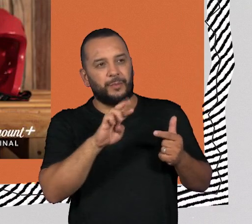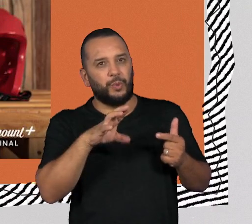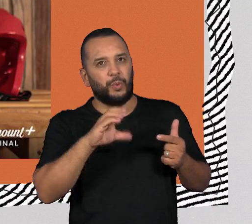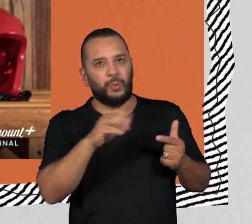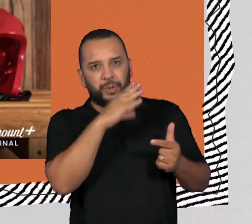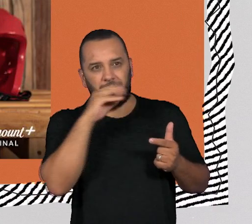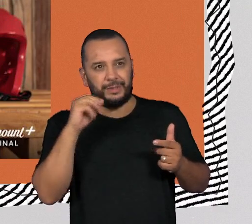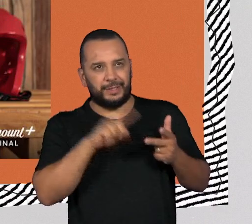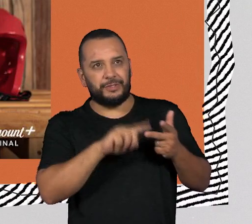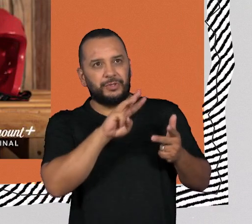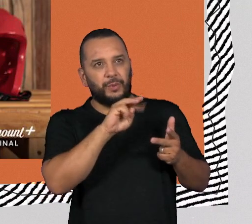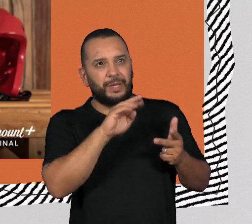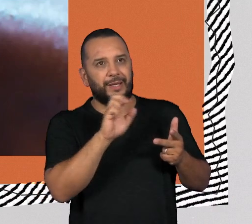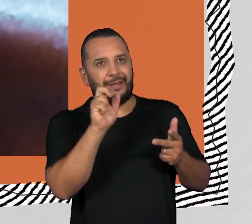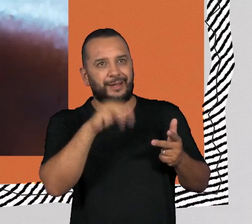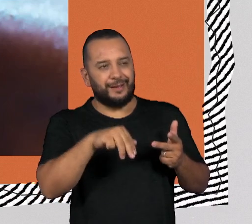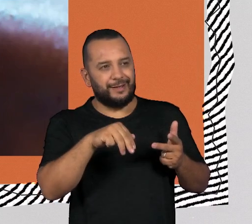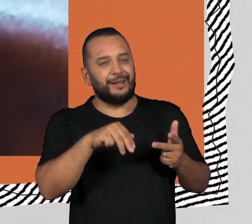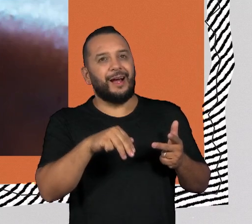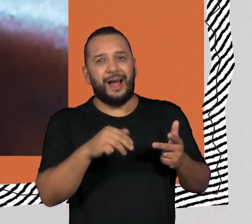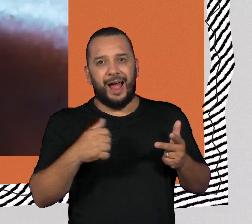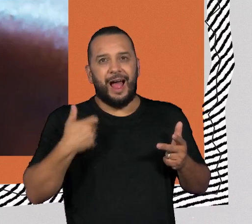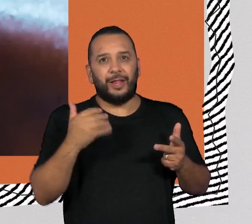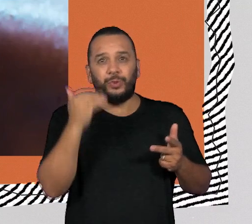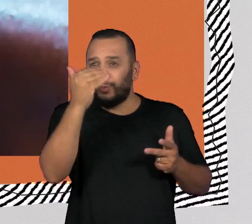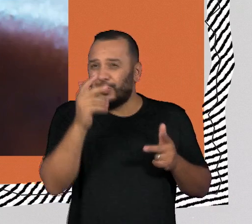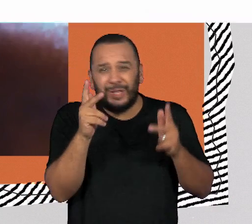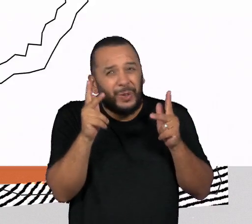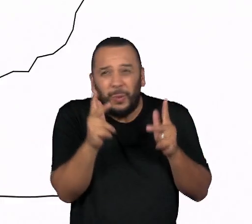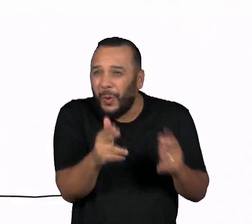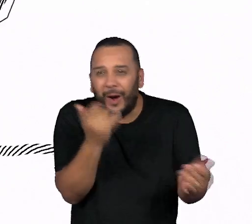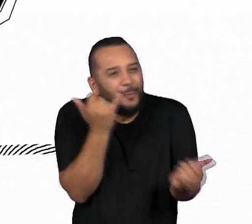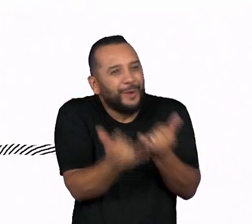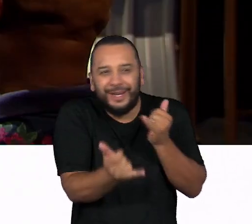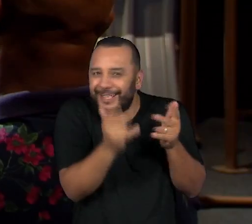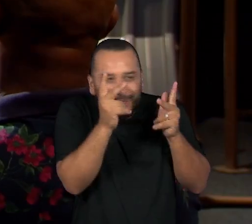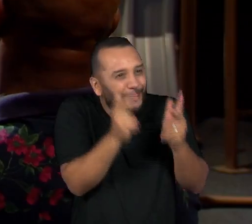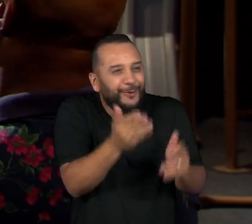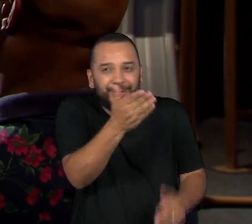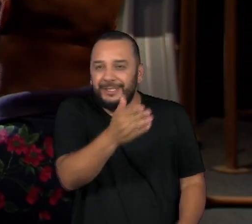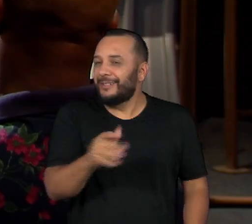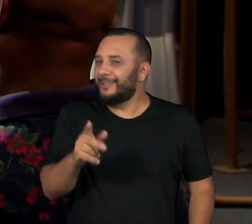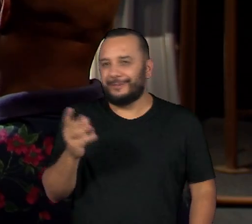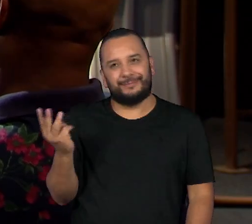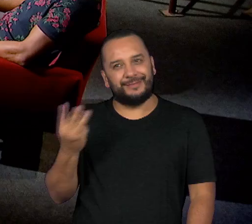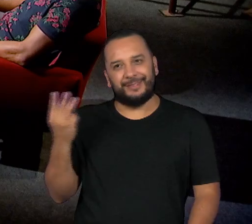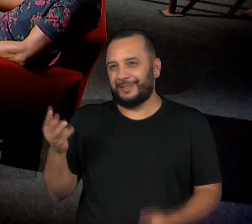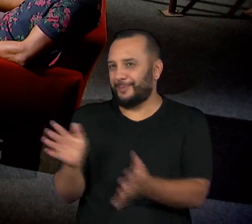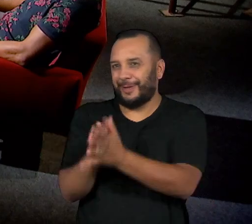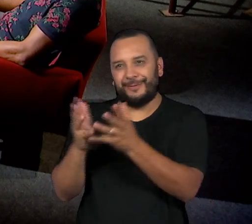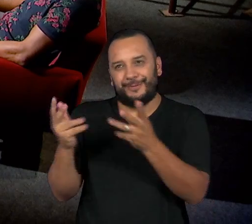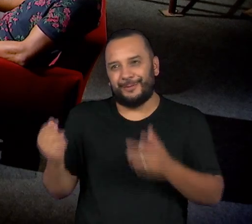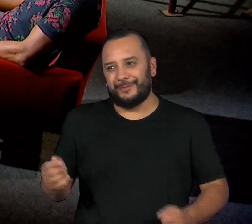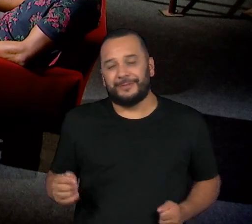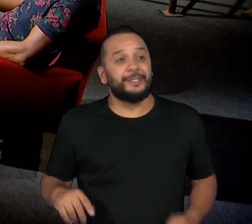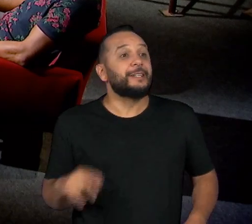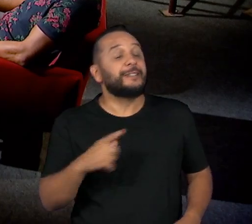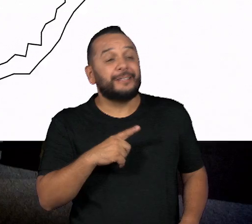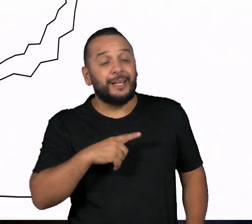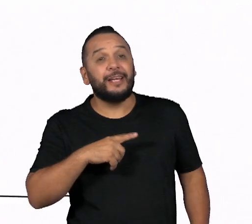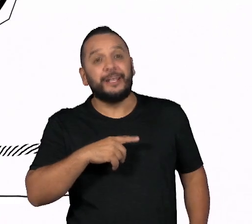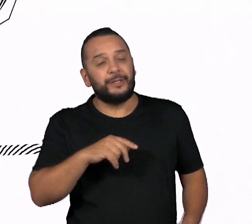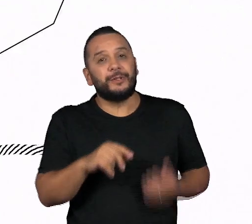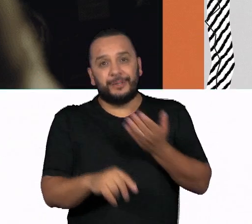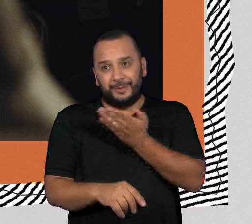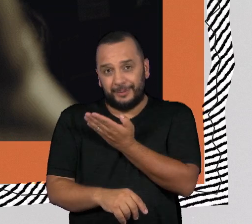William Nascimento, adulto, que tá igualzinho a você, impressionante. Eles são incríveis, incríveis. E tem o seu Jorge,